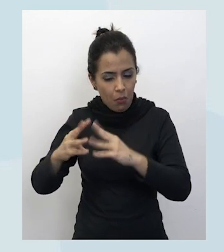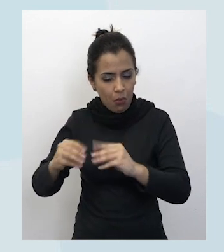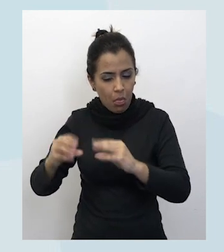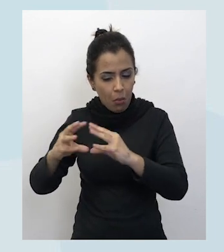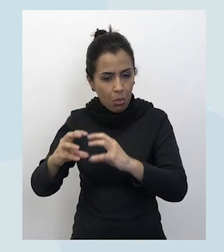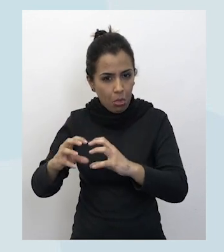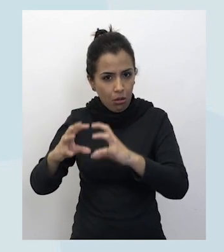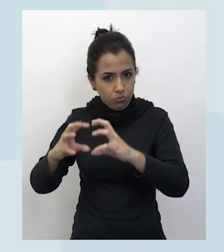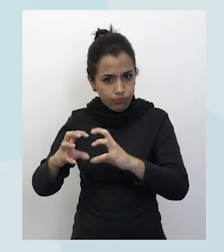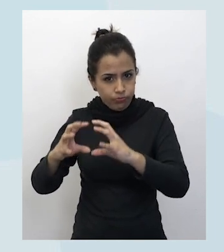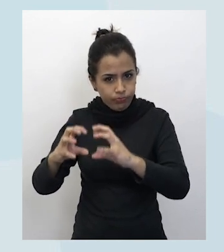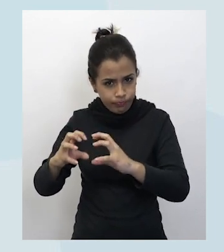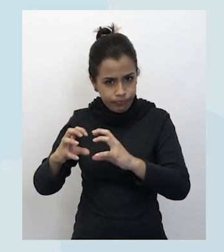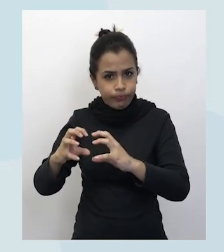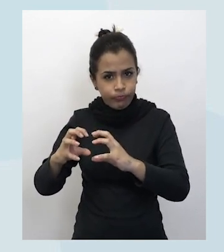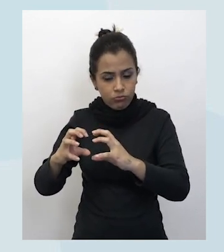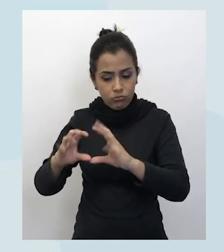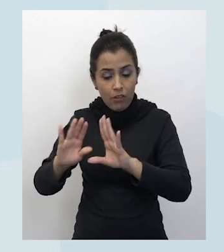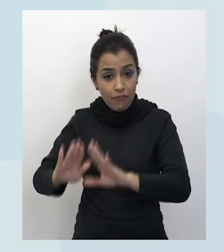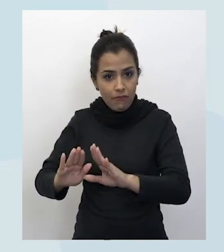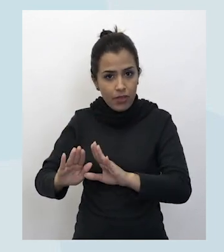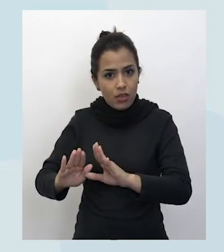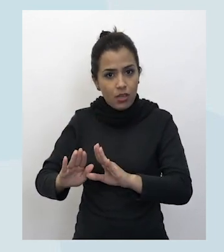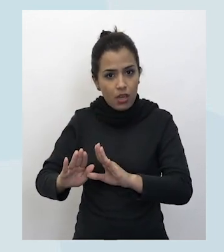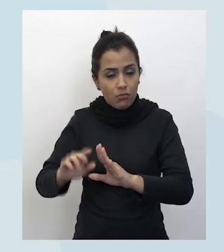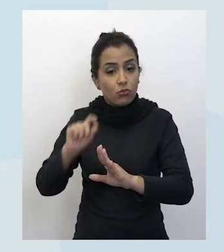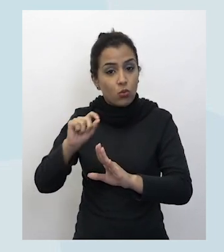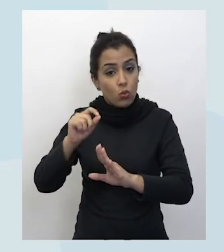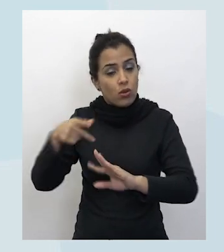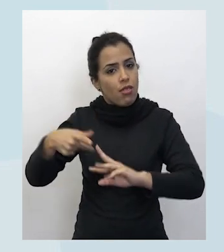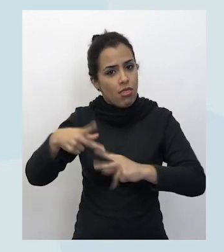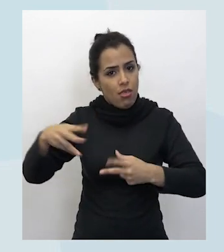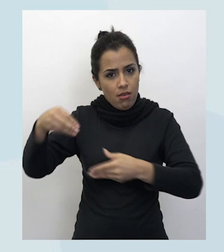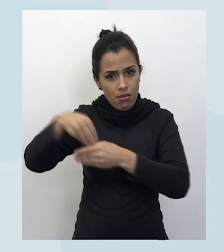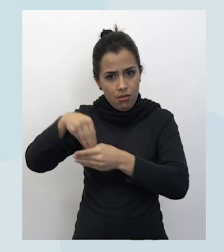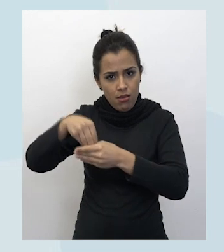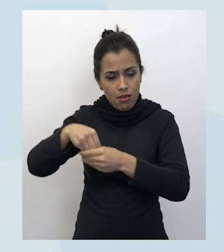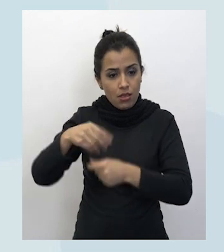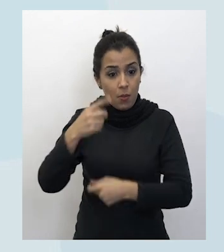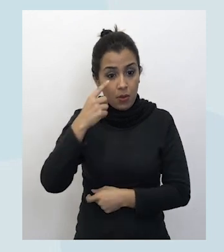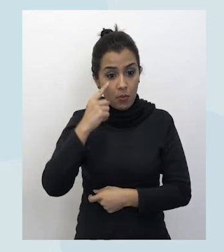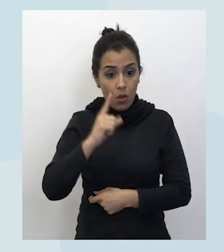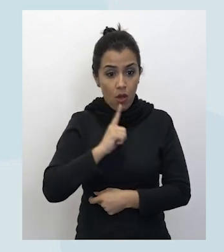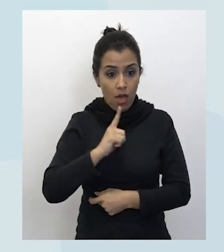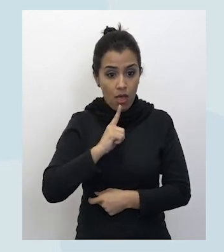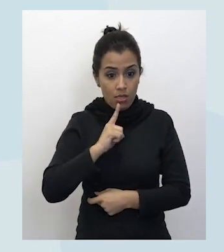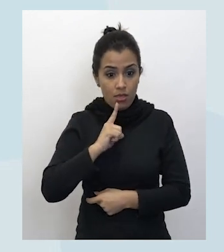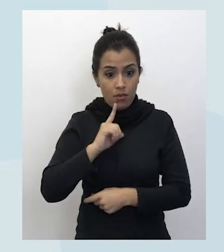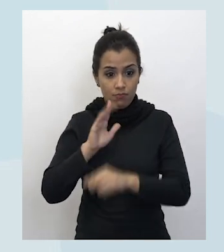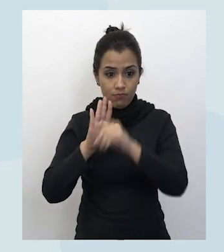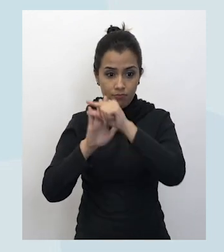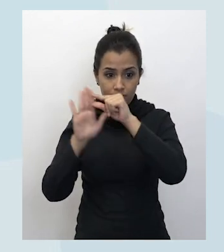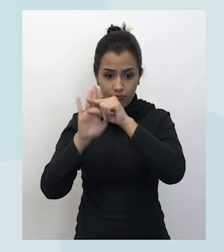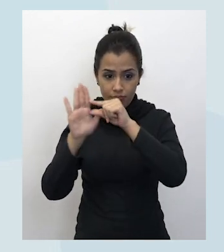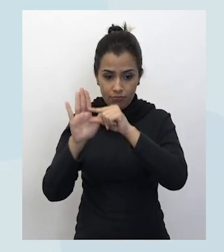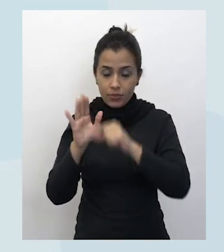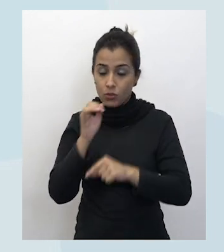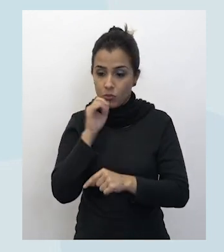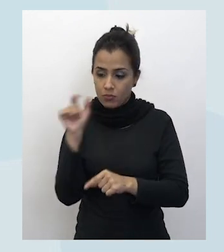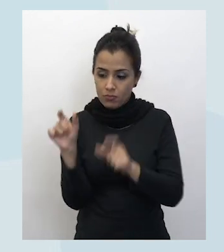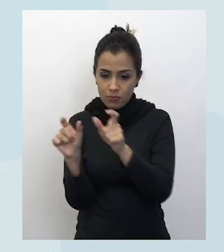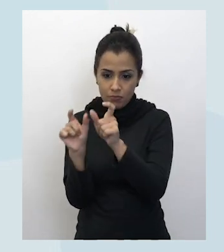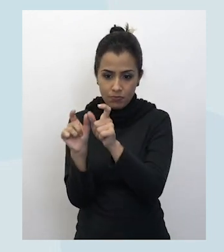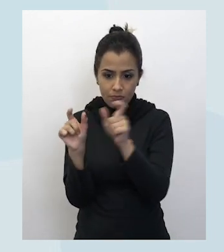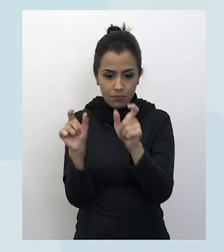quê, professor? Pedaço de DNA. Tá? Então, ó, você está vendo que eu tenho 3 espacinhos vermelhos aí? A ideia é que eu